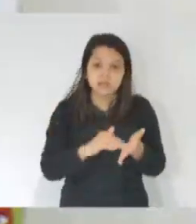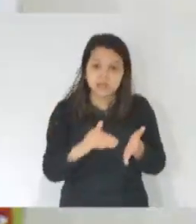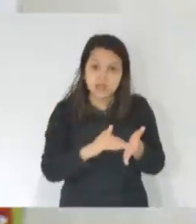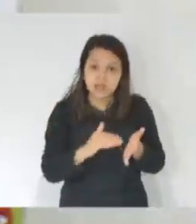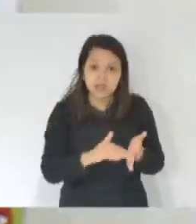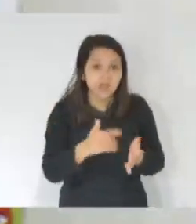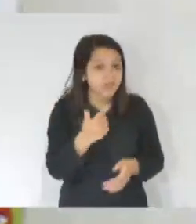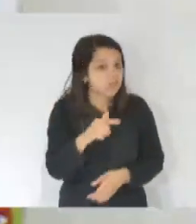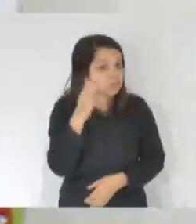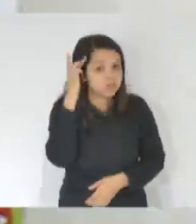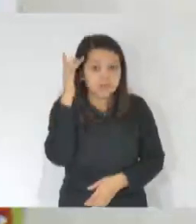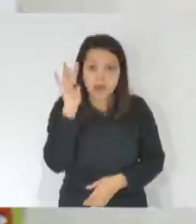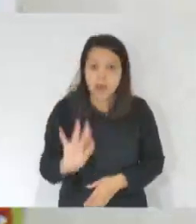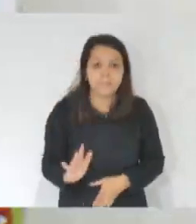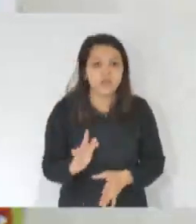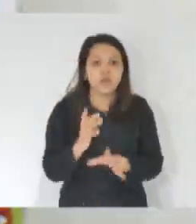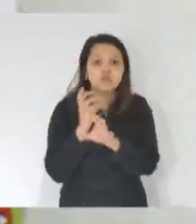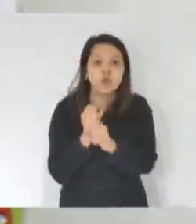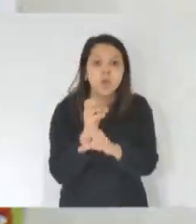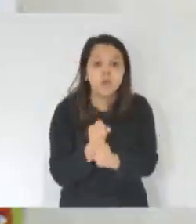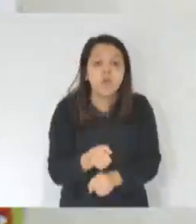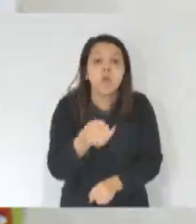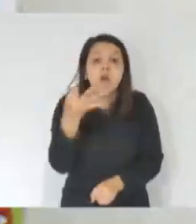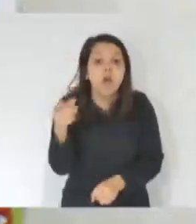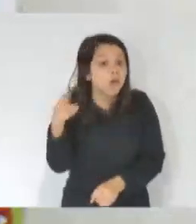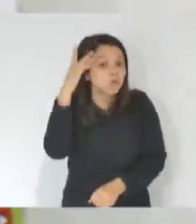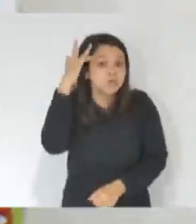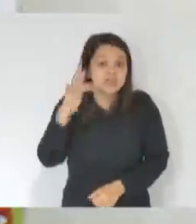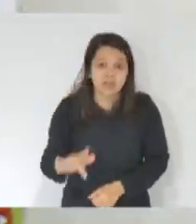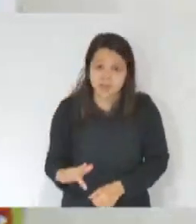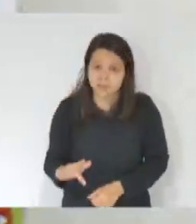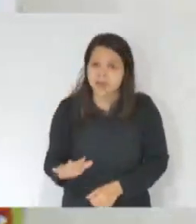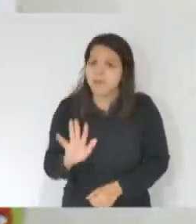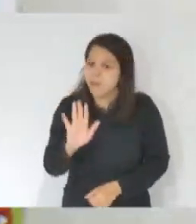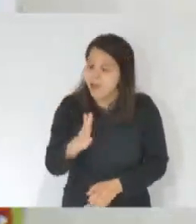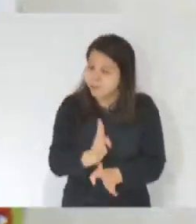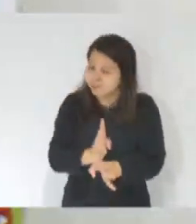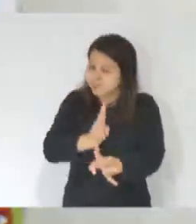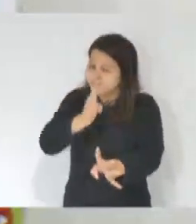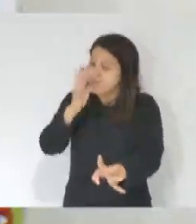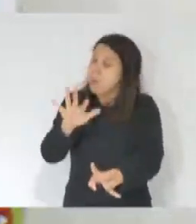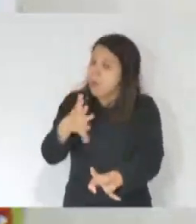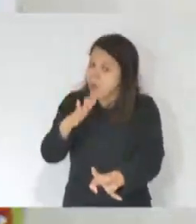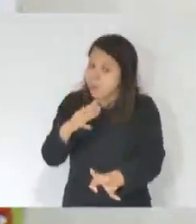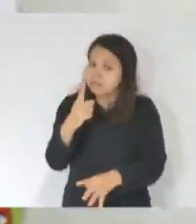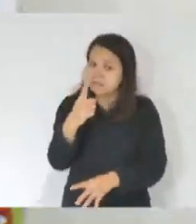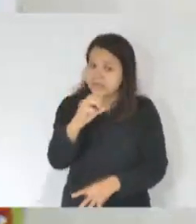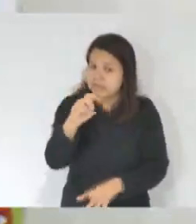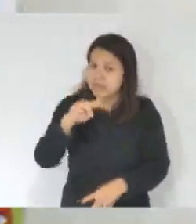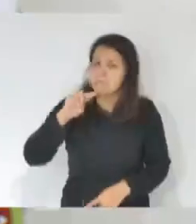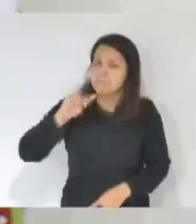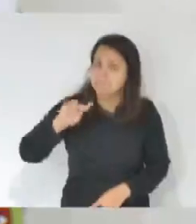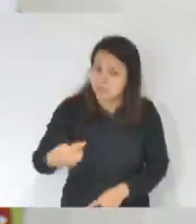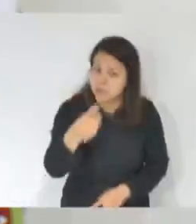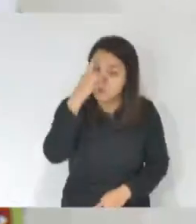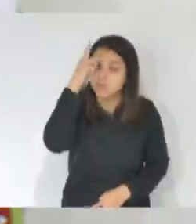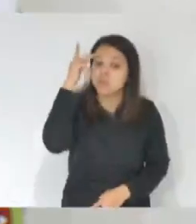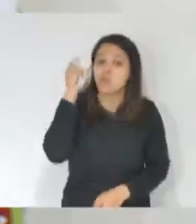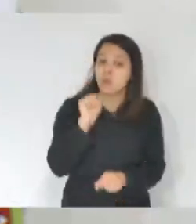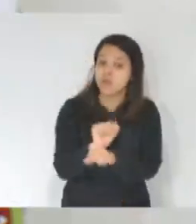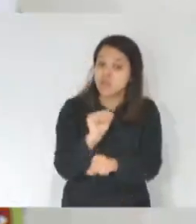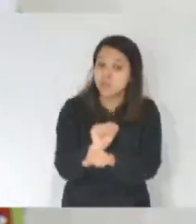todos apurados. Mas nós sabemos que é algo para casa de mais de 100 mil pessoas, deputada Paulinha,